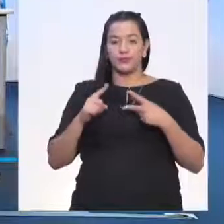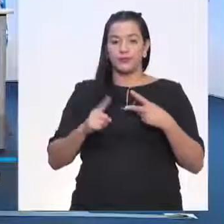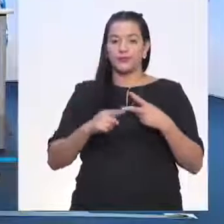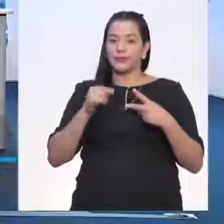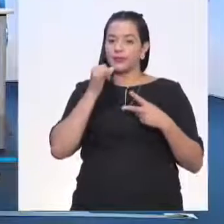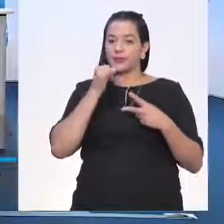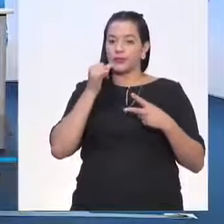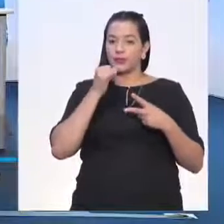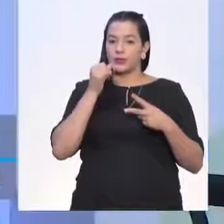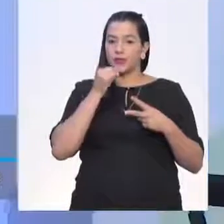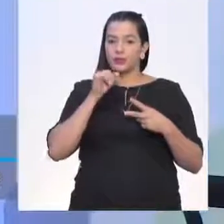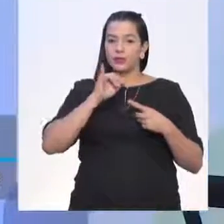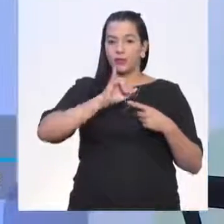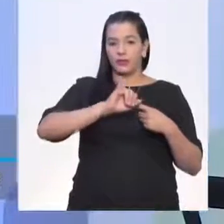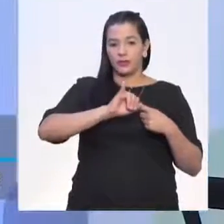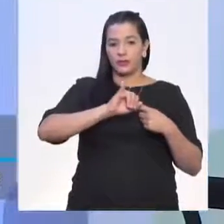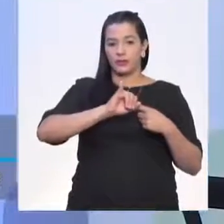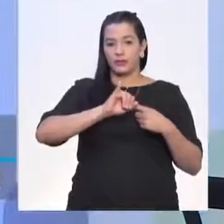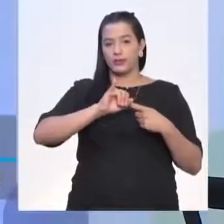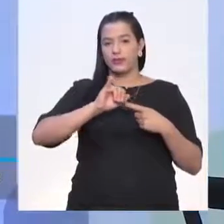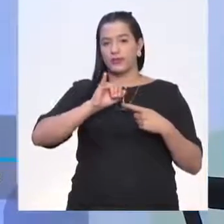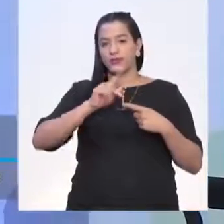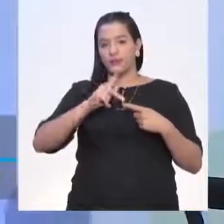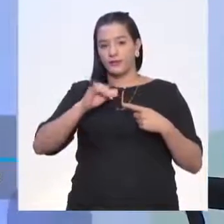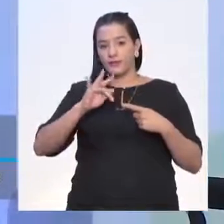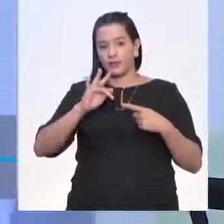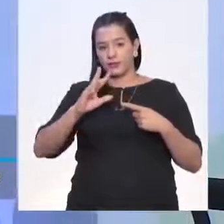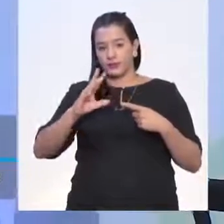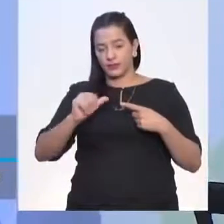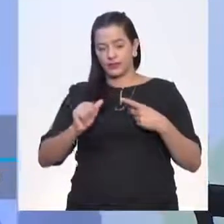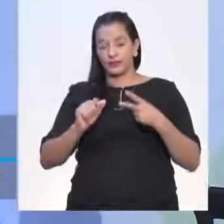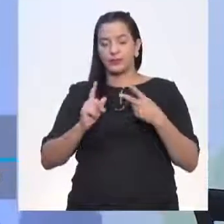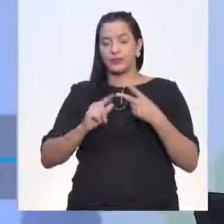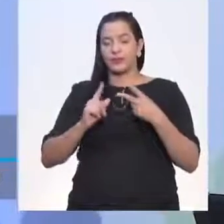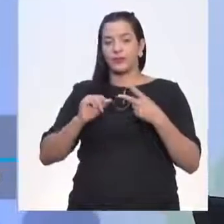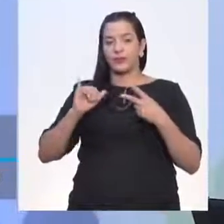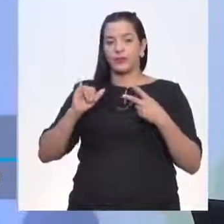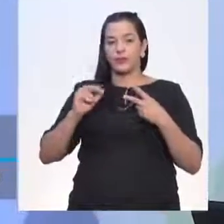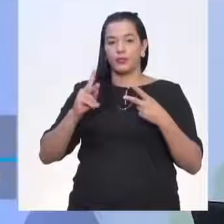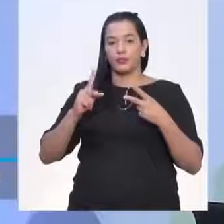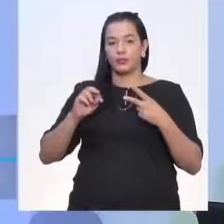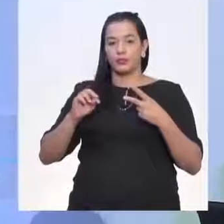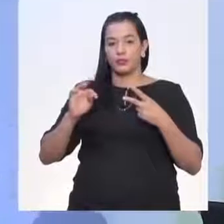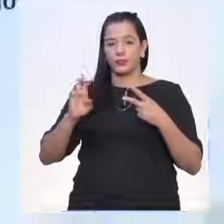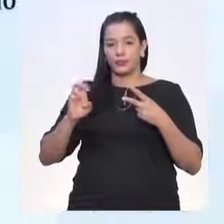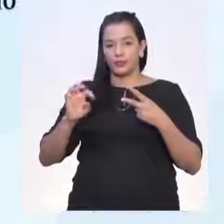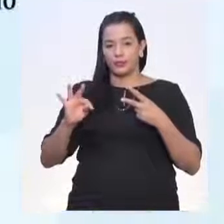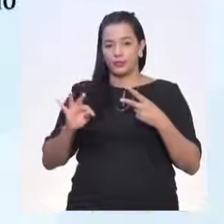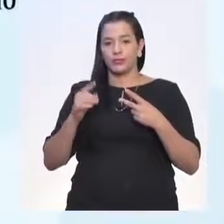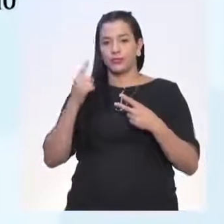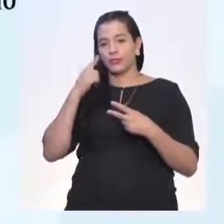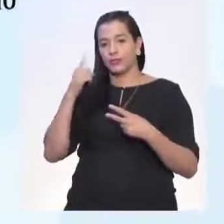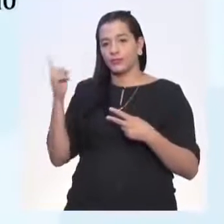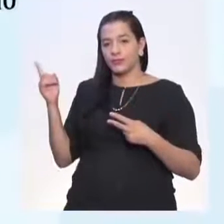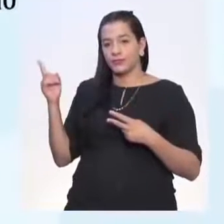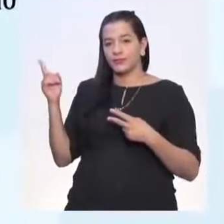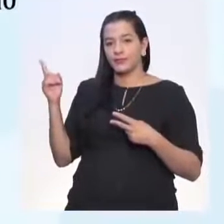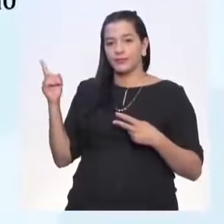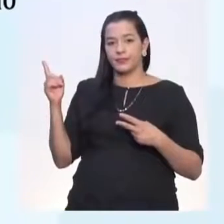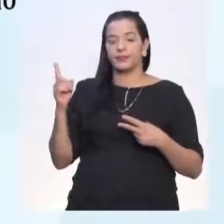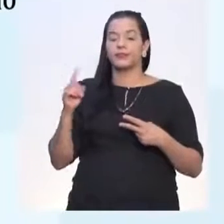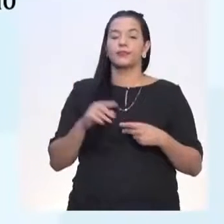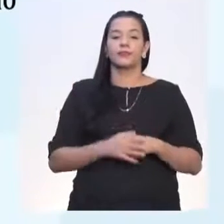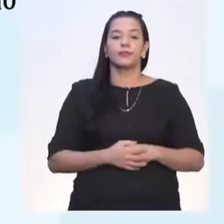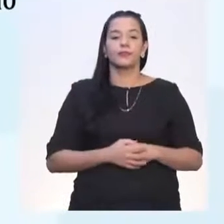Sim. Interfixa, interpotente. Tem mais algum exemplo? Olha um exemplo de alavanca interpotente